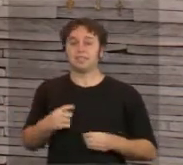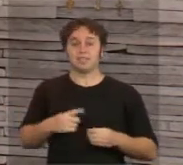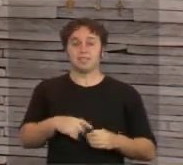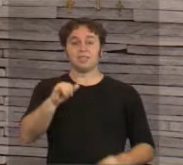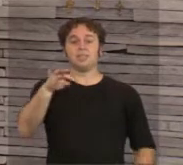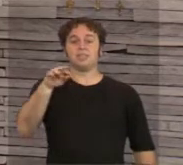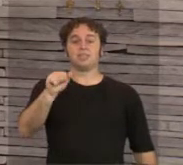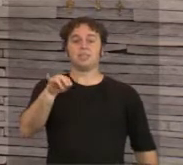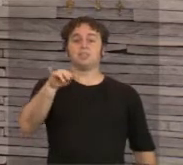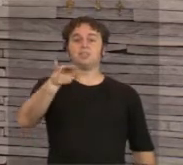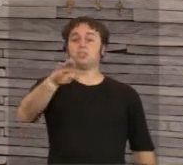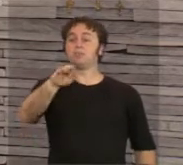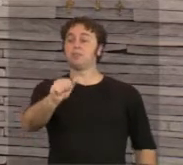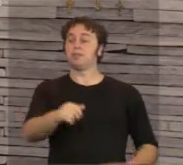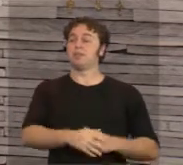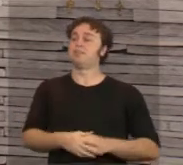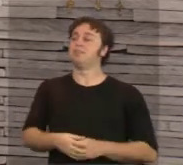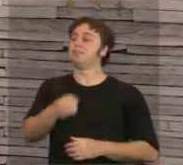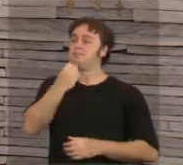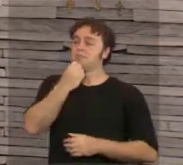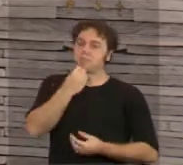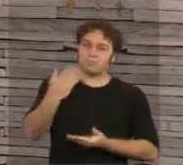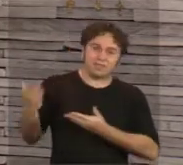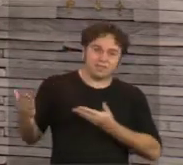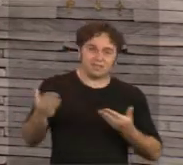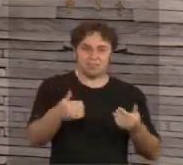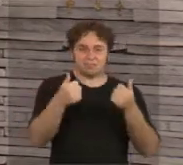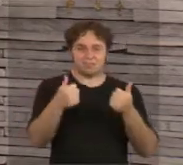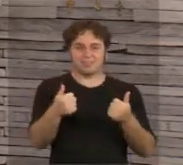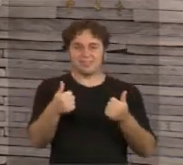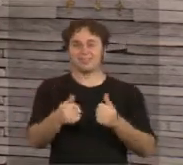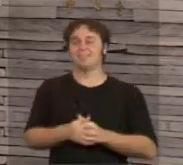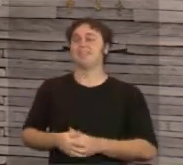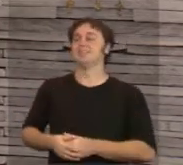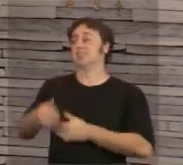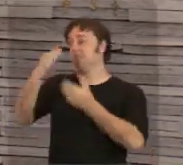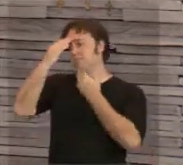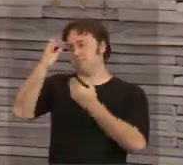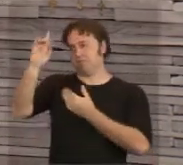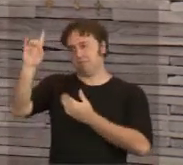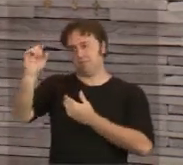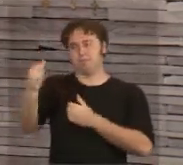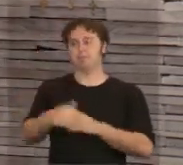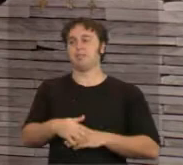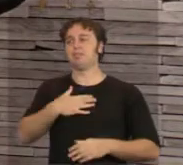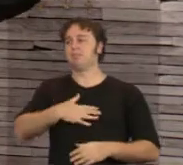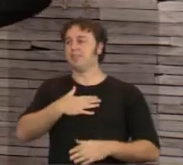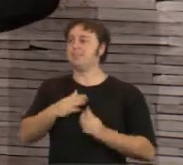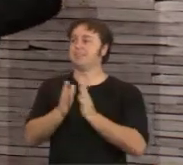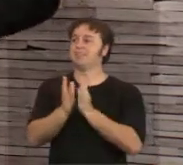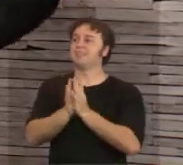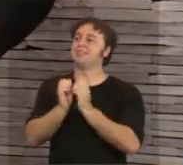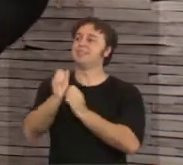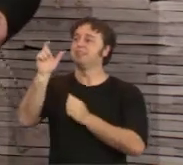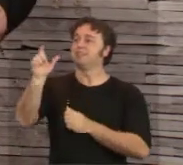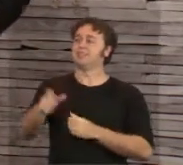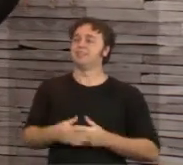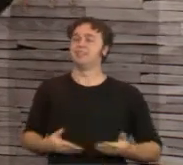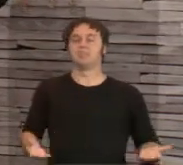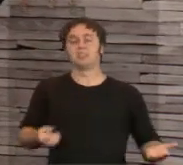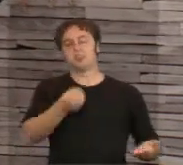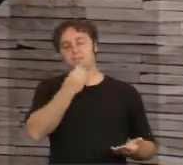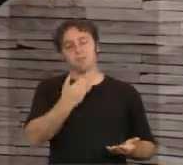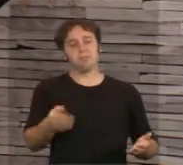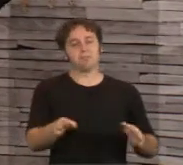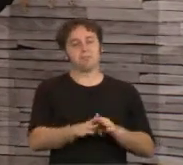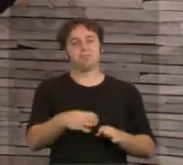isso? Itatiba, exatamente, Lúcio. Seja bem-vindo, Valdir. Tudo bem? Muito obrigado, tudo bem? É um prazer rezar o texto com você. Ô, meu irmão, o